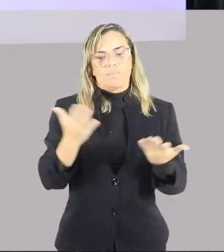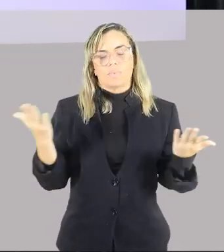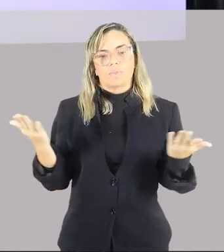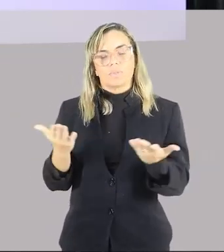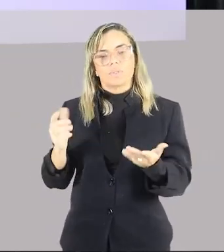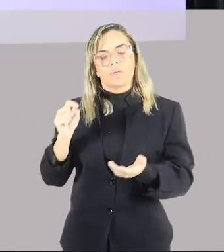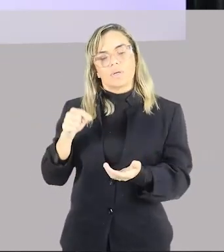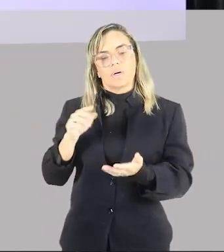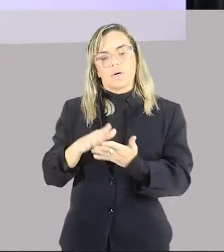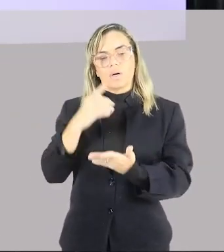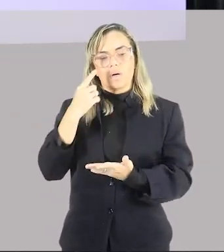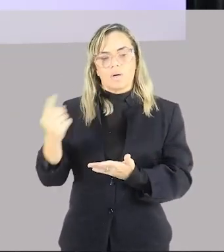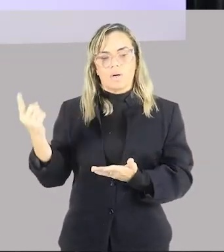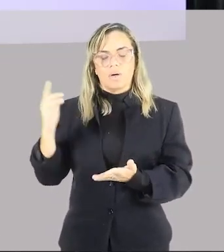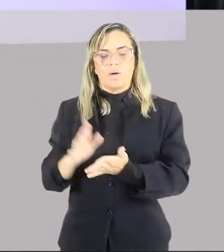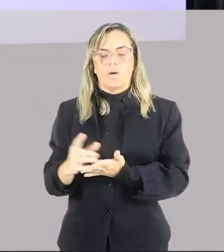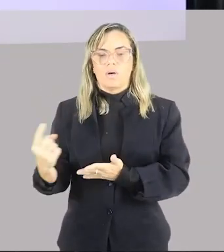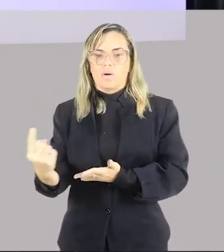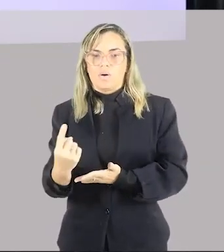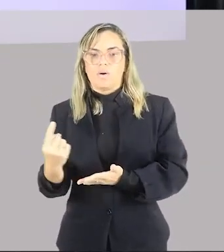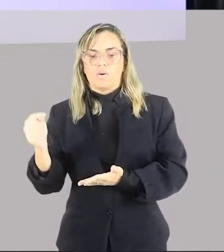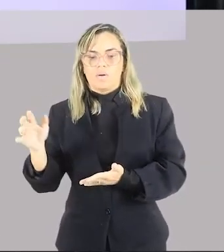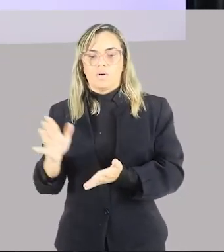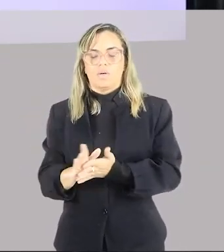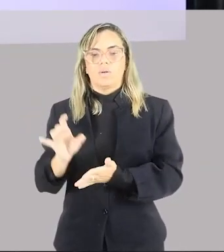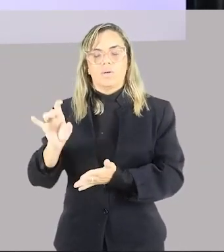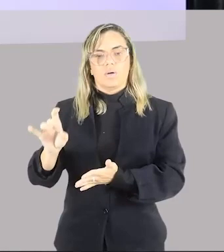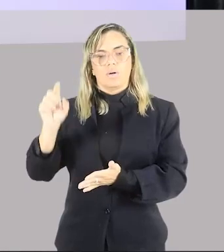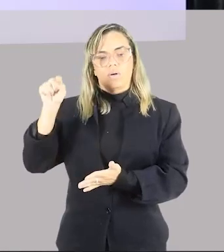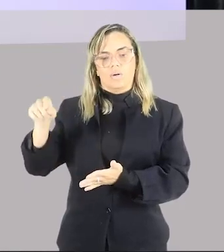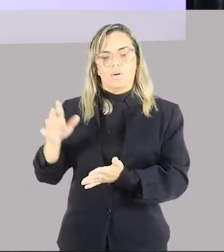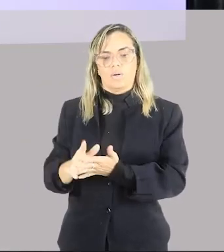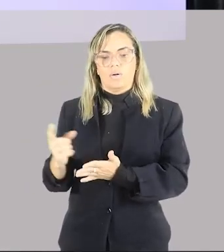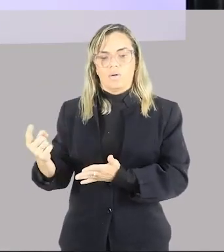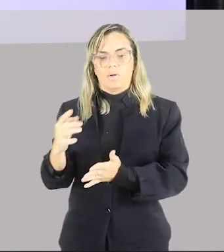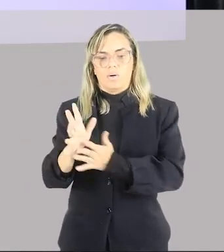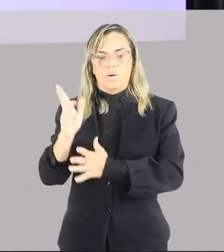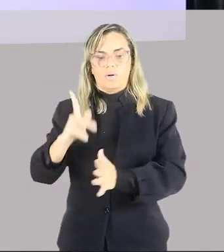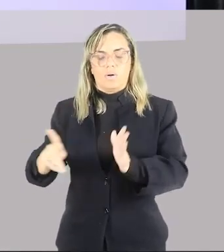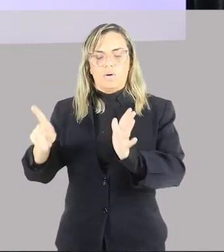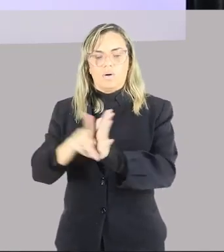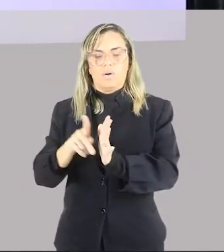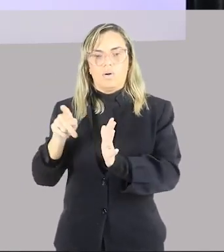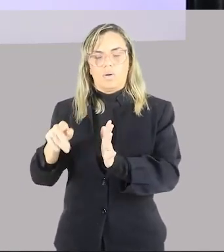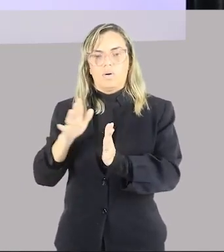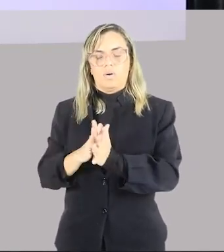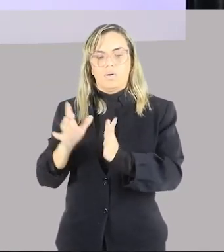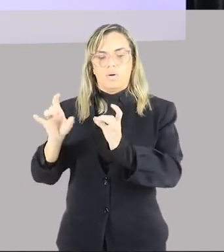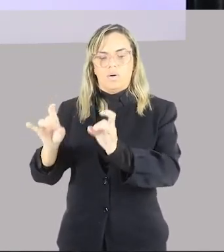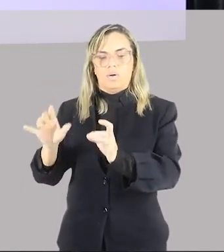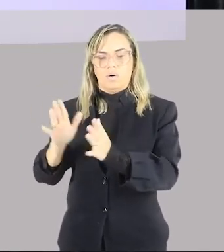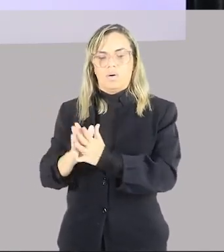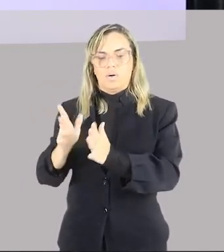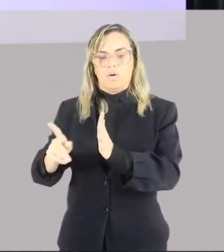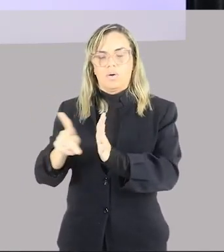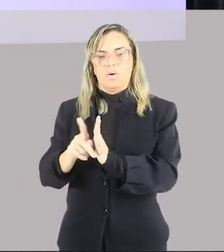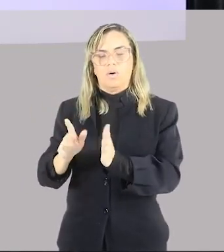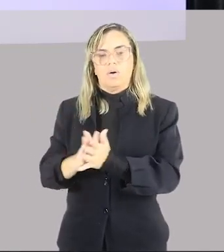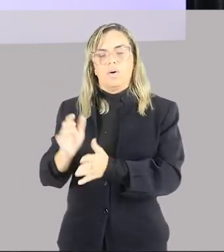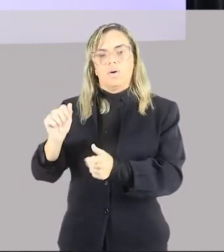se referem, estes sim, apenas a um destinatário específico, individualizado no próprio